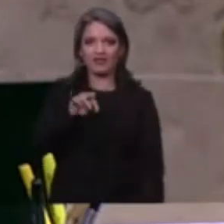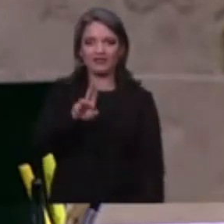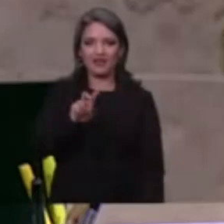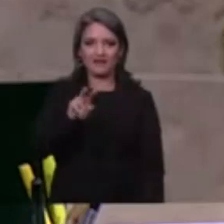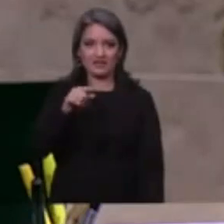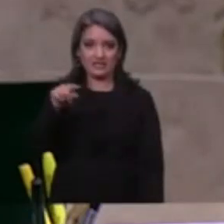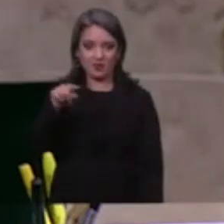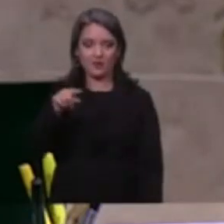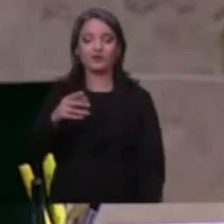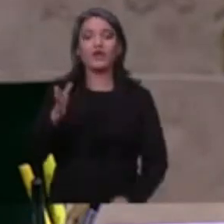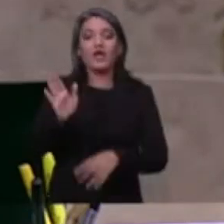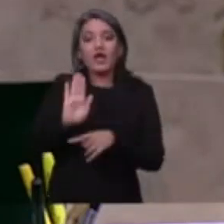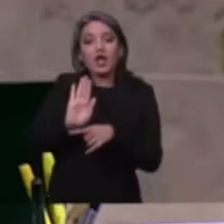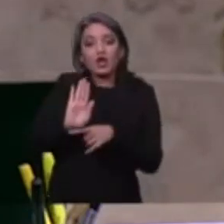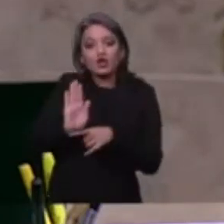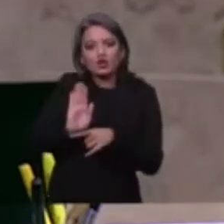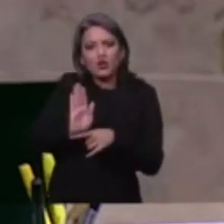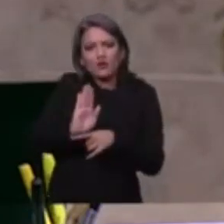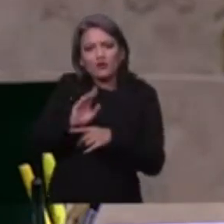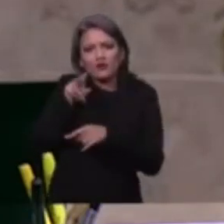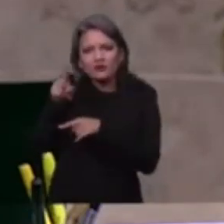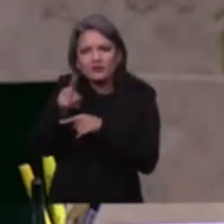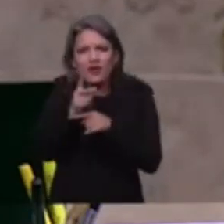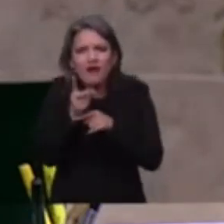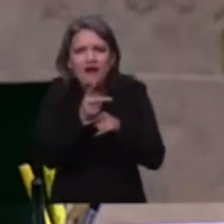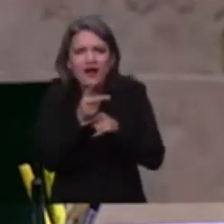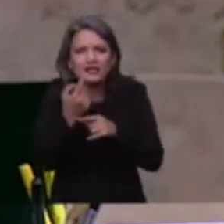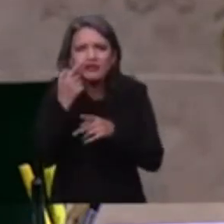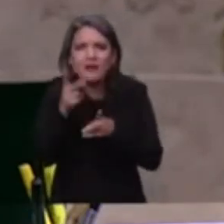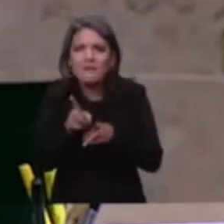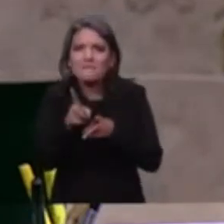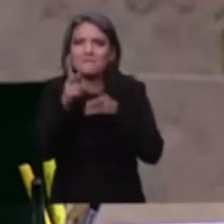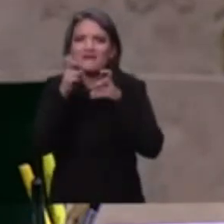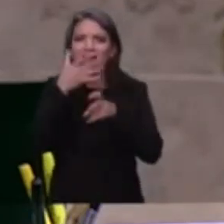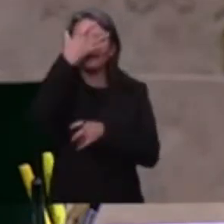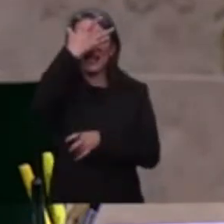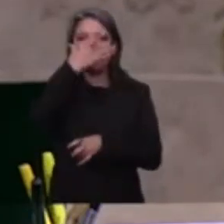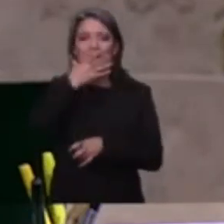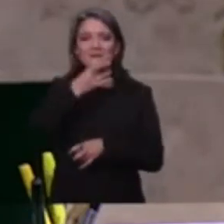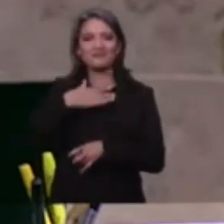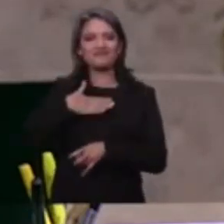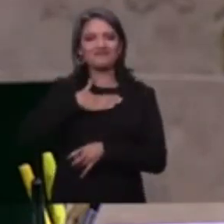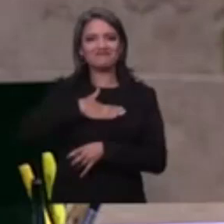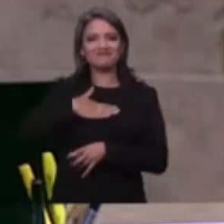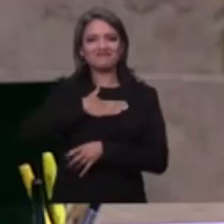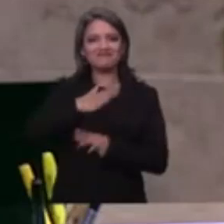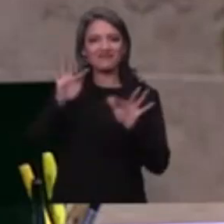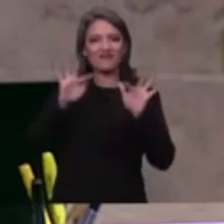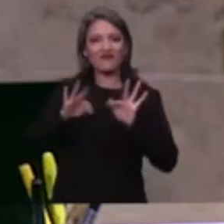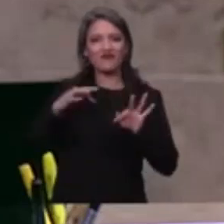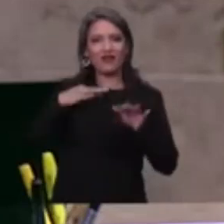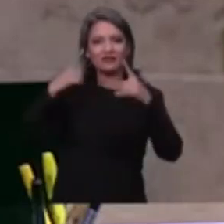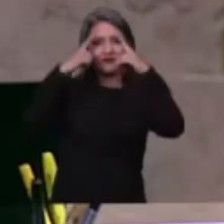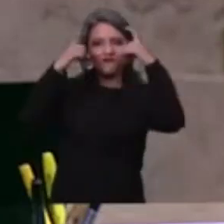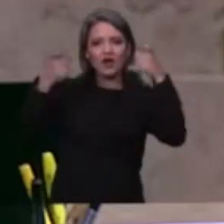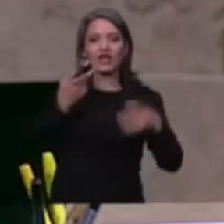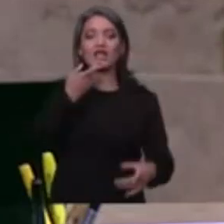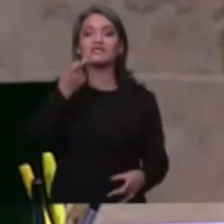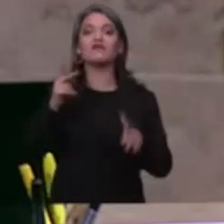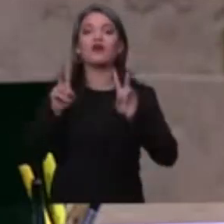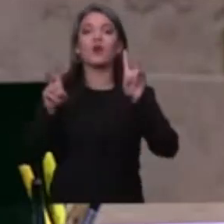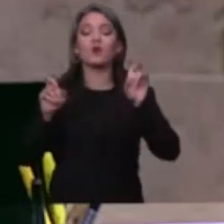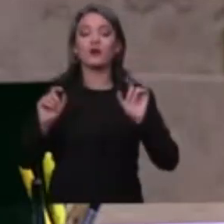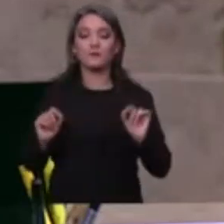vídeo mencionado, é perceptível o deleite do imputado com os atos violentos praticados, ao dizer,